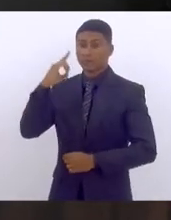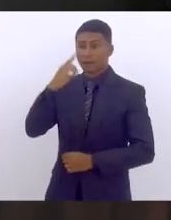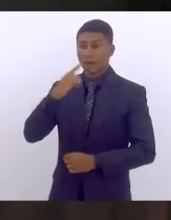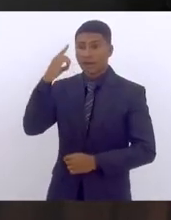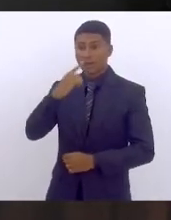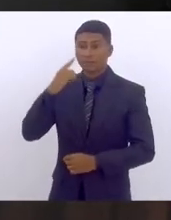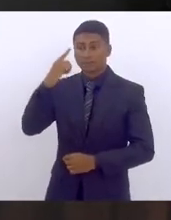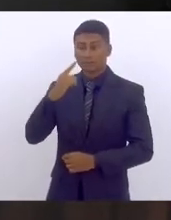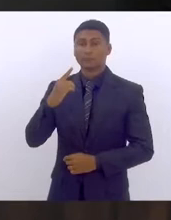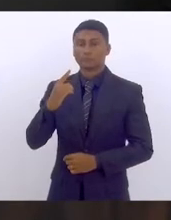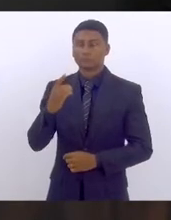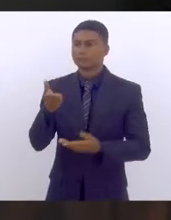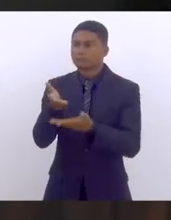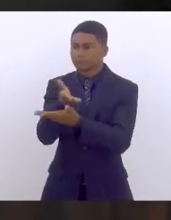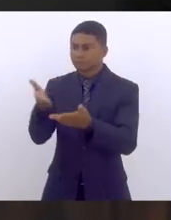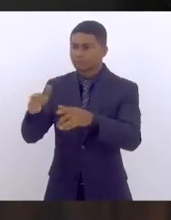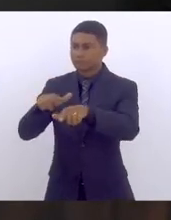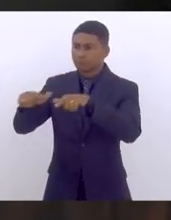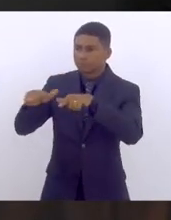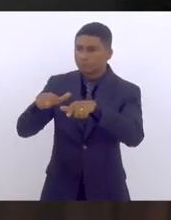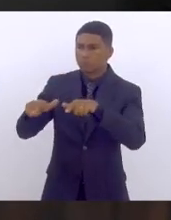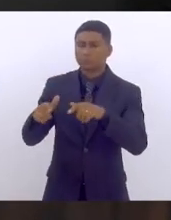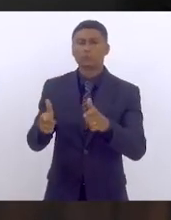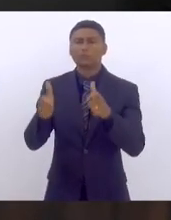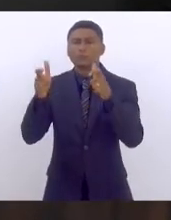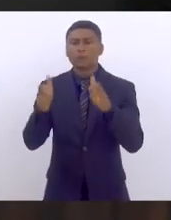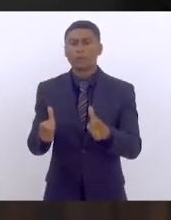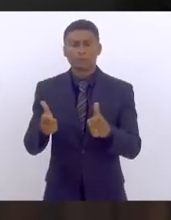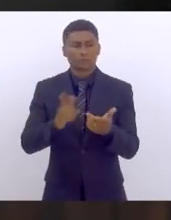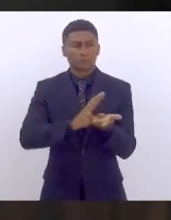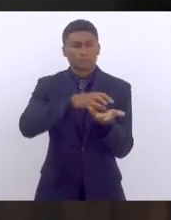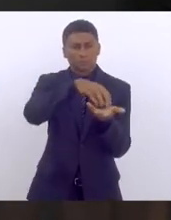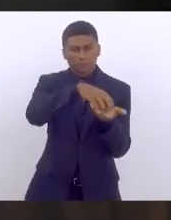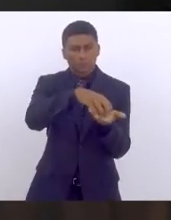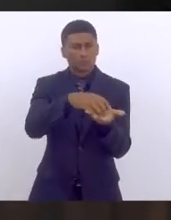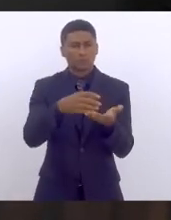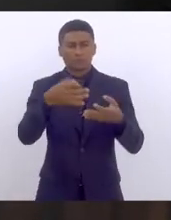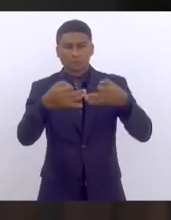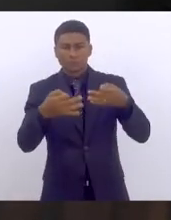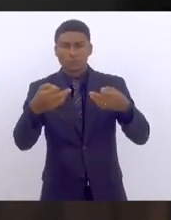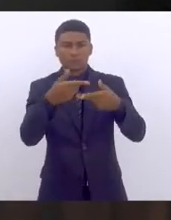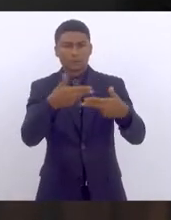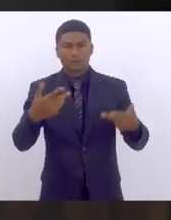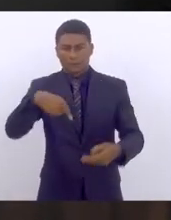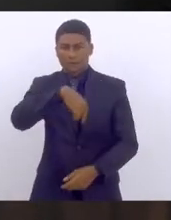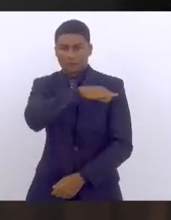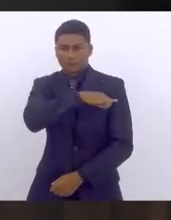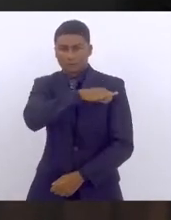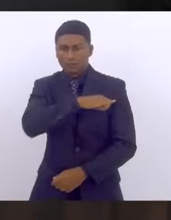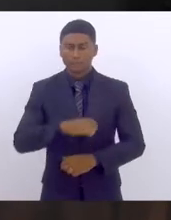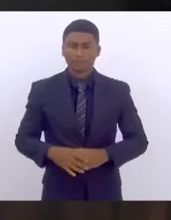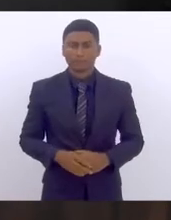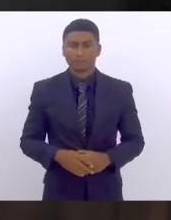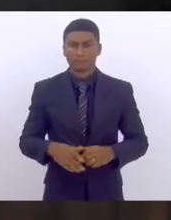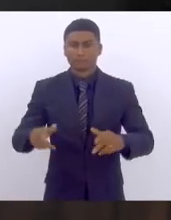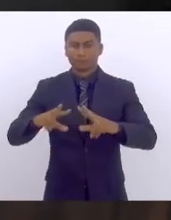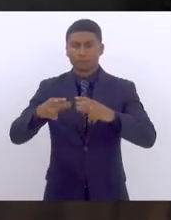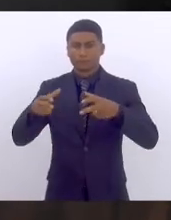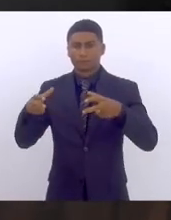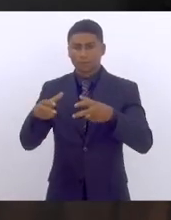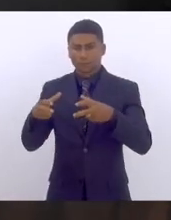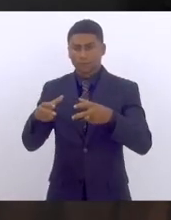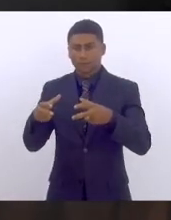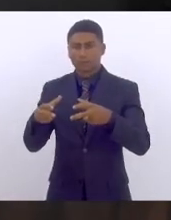no desempenho de suas funções junto às unidades judiciárias do Estado do Rio de Janeiro e das outras providências. Pareceres das